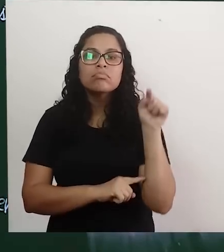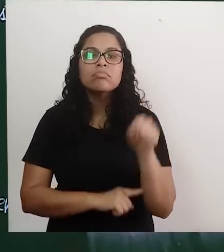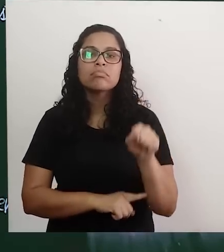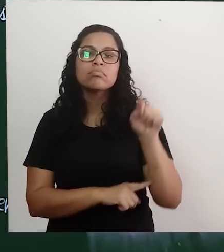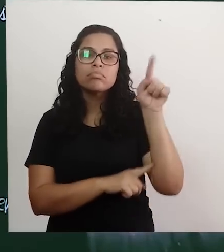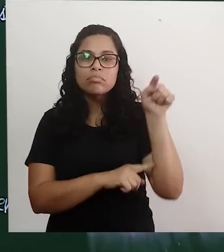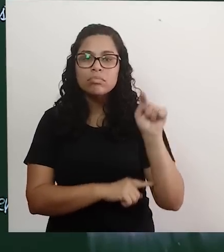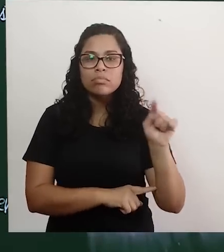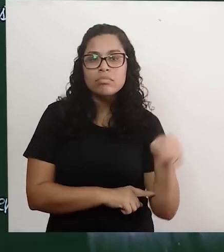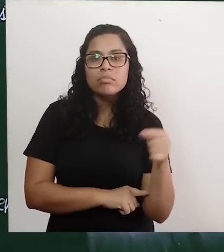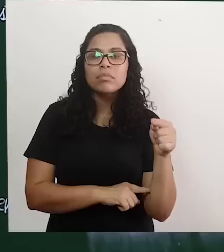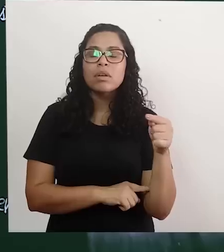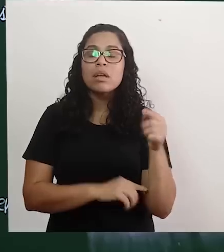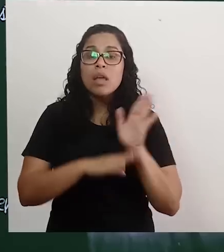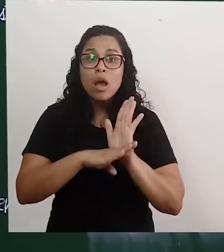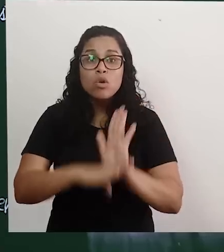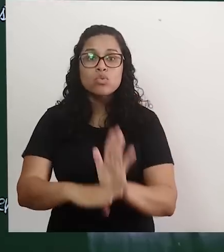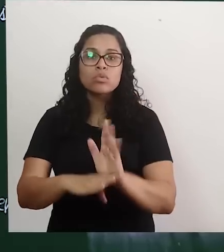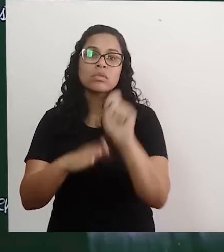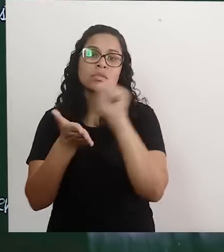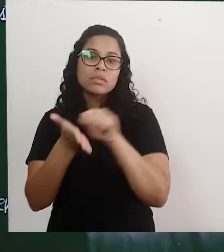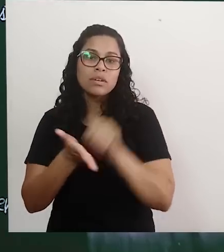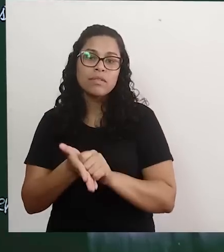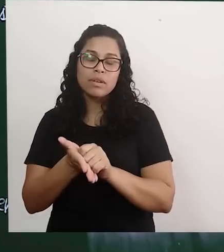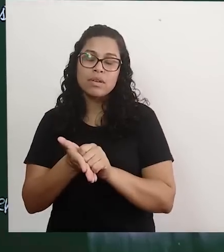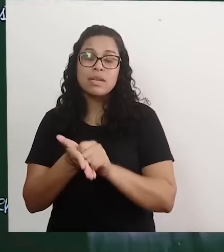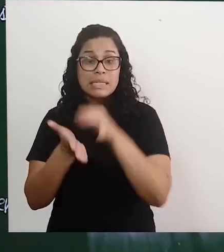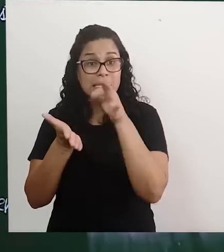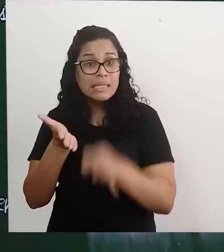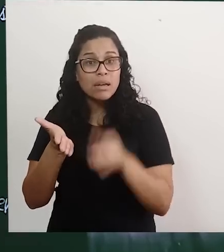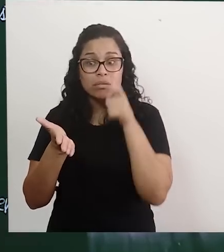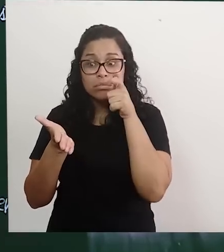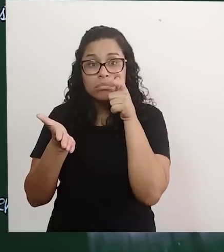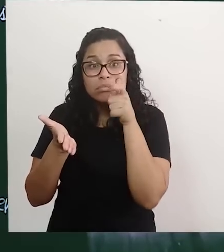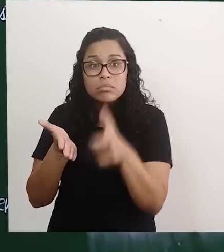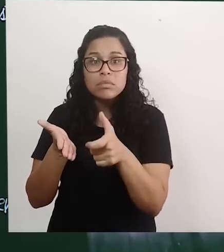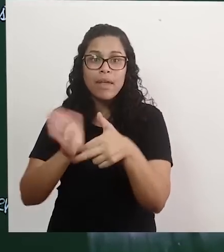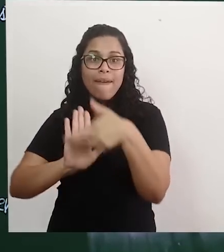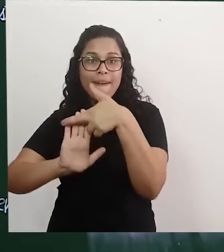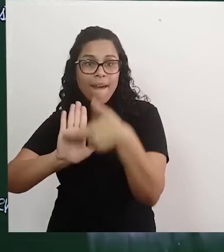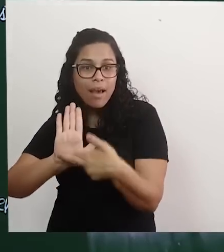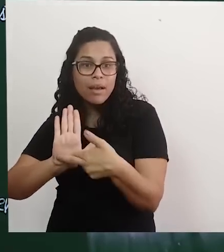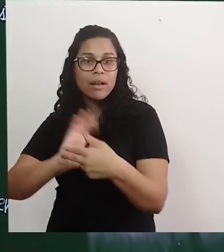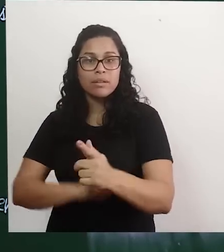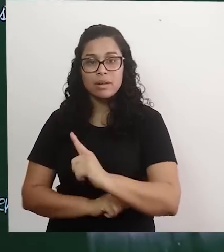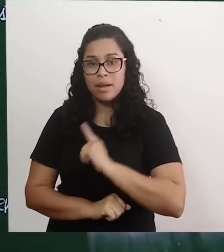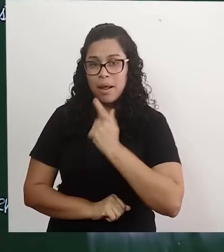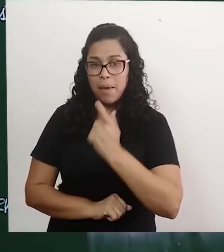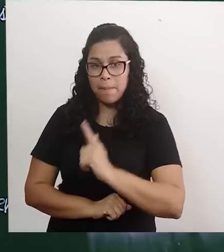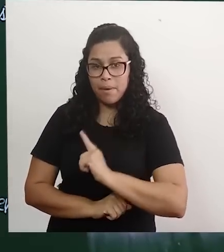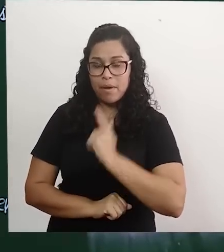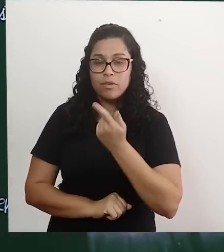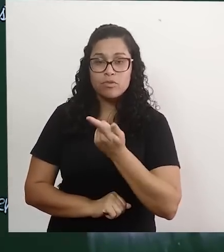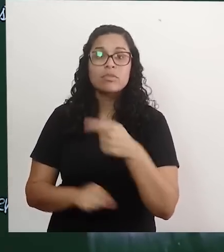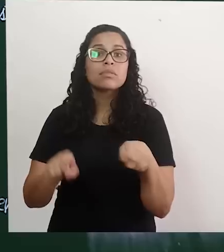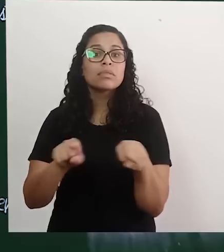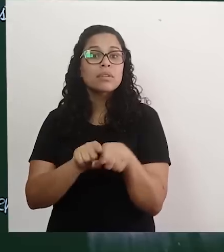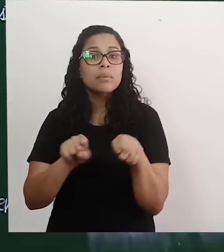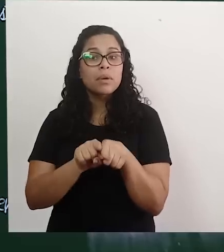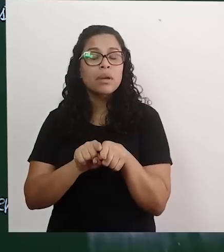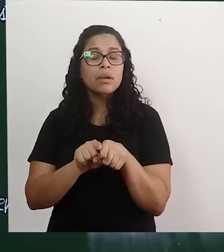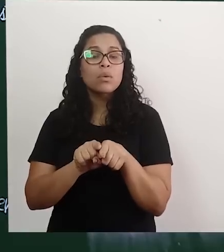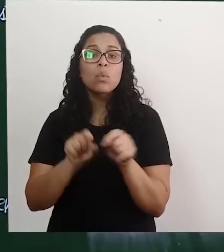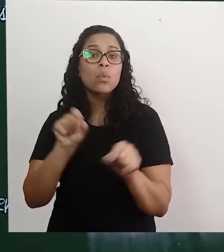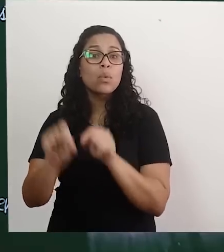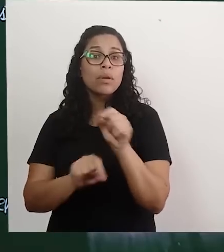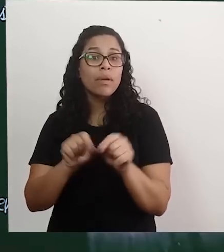que contribuem para uma escrita correta, uma escrita interessante, uma escrita que corresponda às regras gramaticais e que corresponda, acima